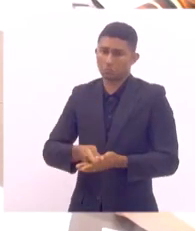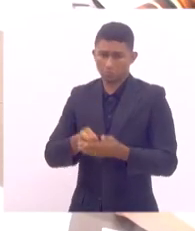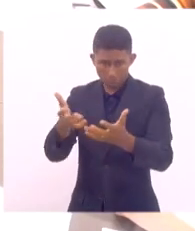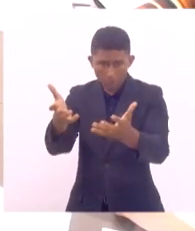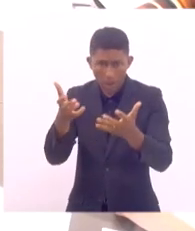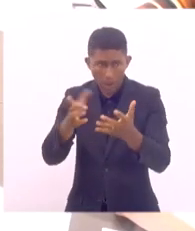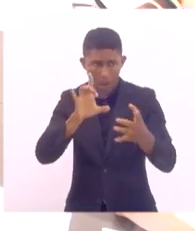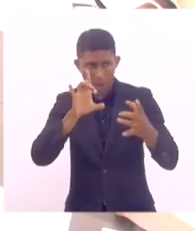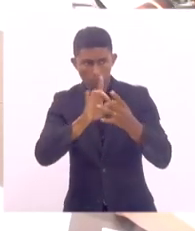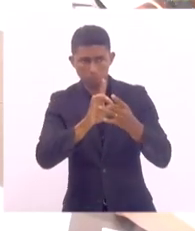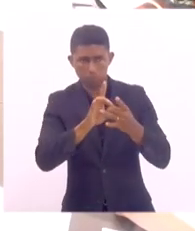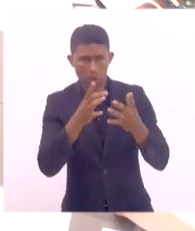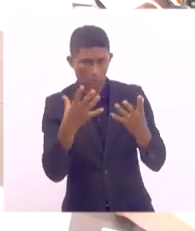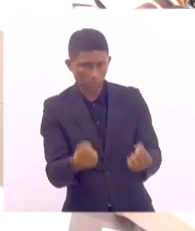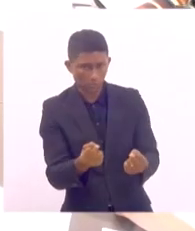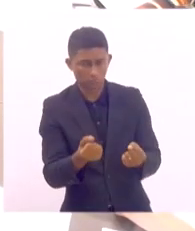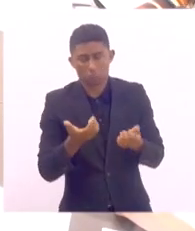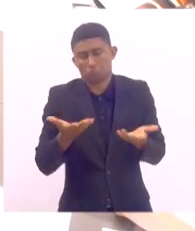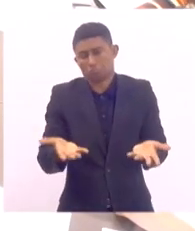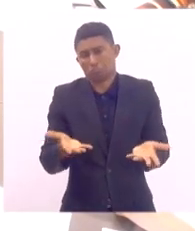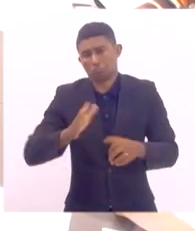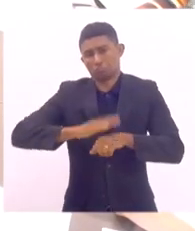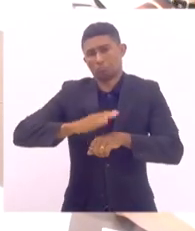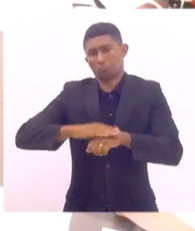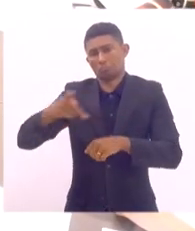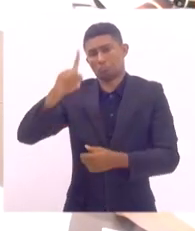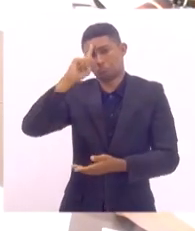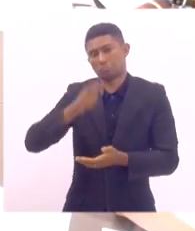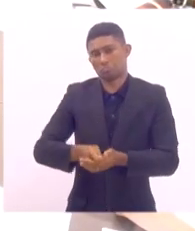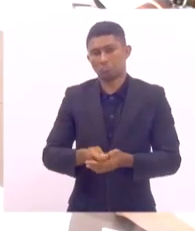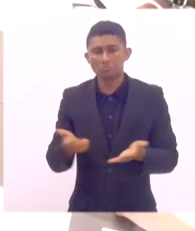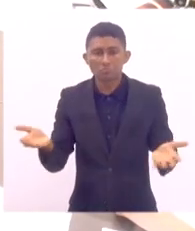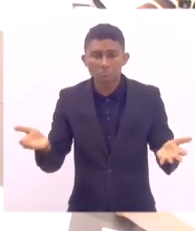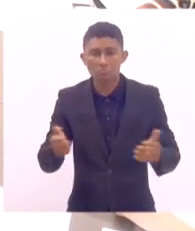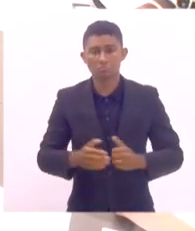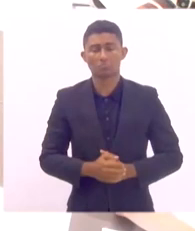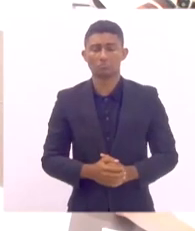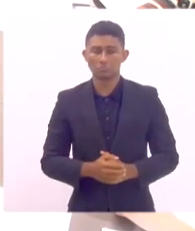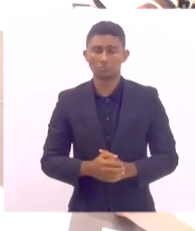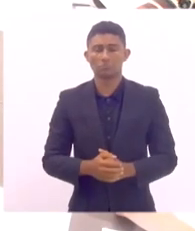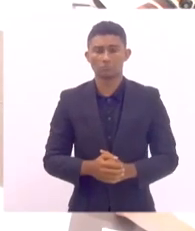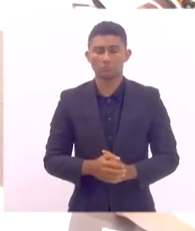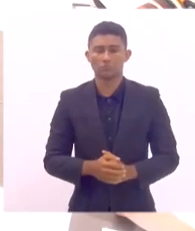Entendeu? Porque isso tem um grande alcance.